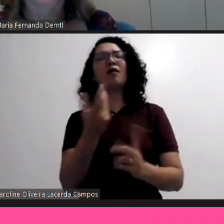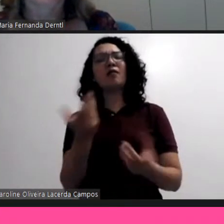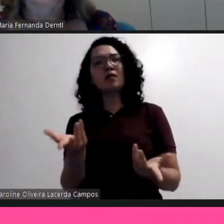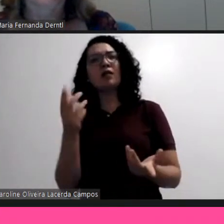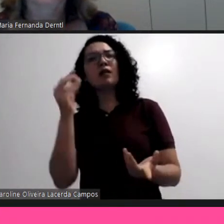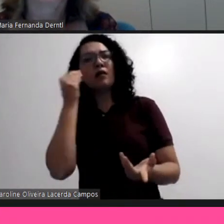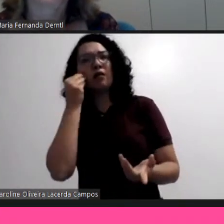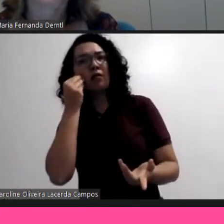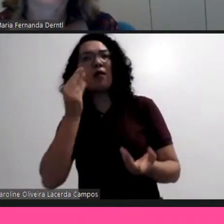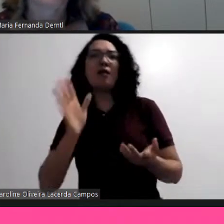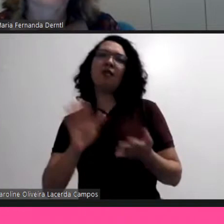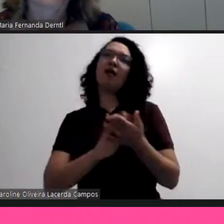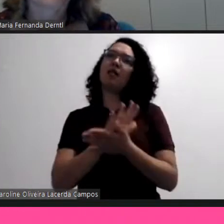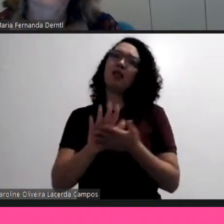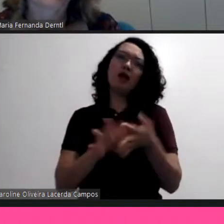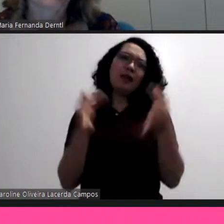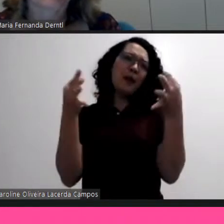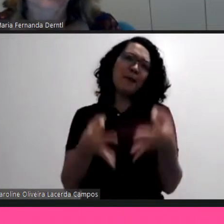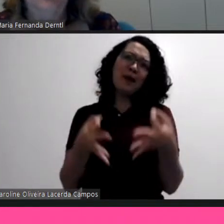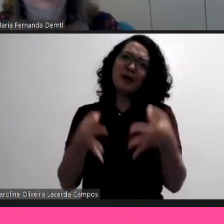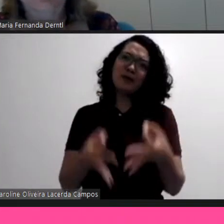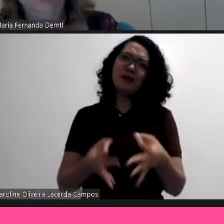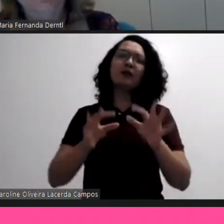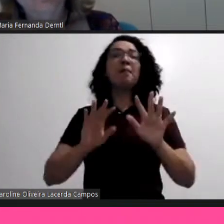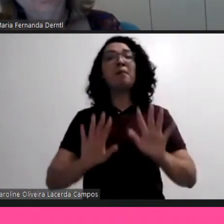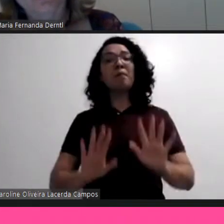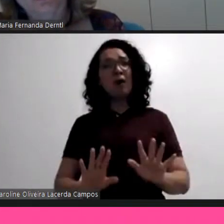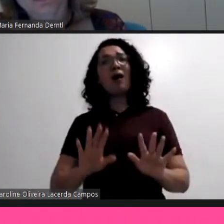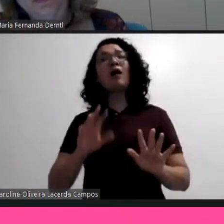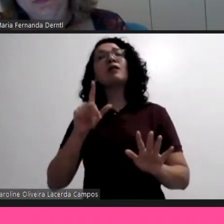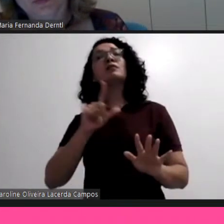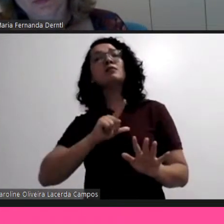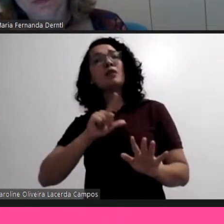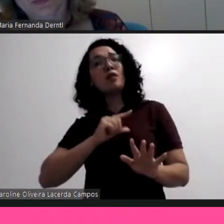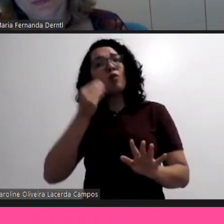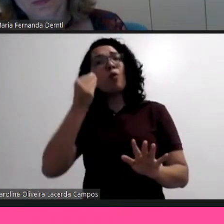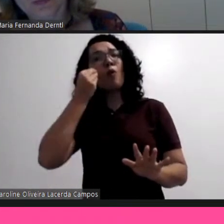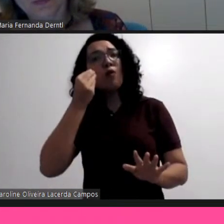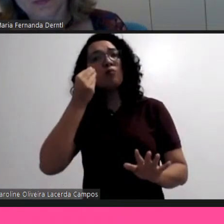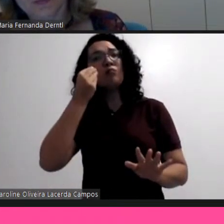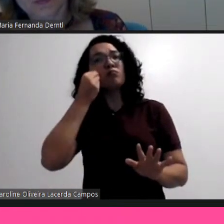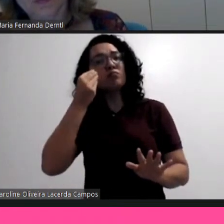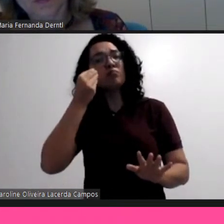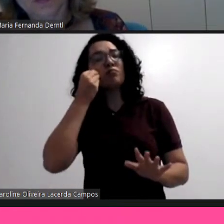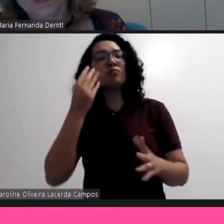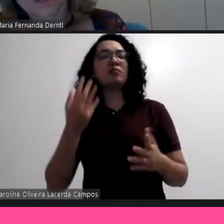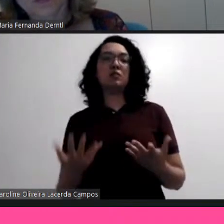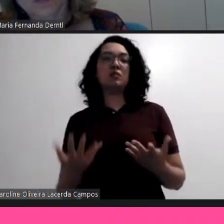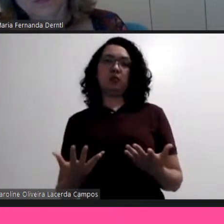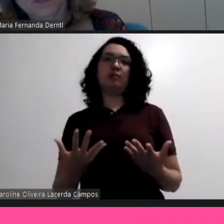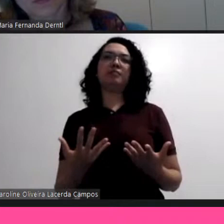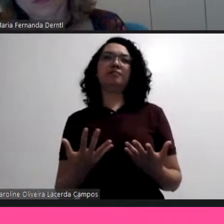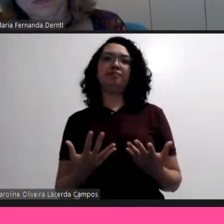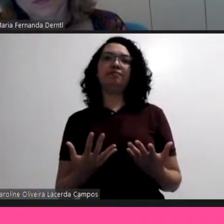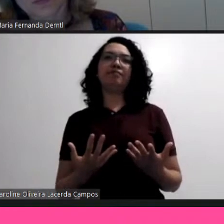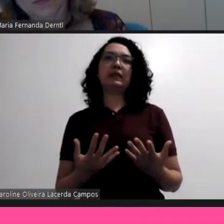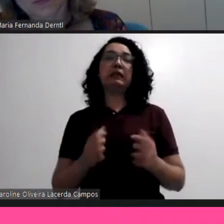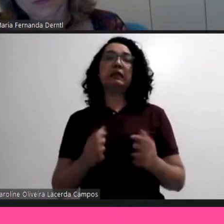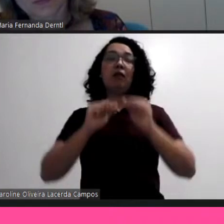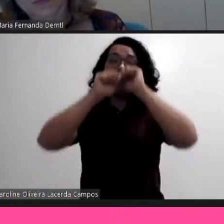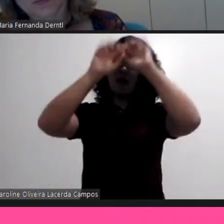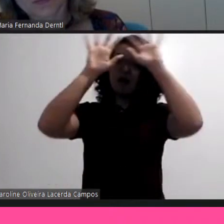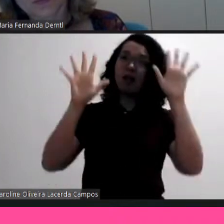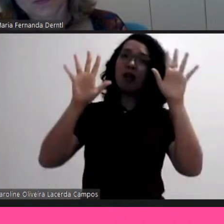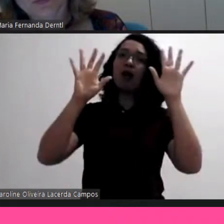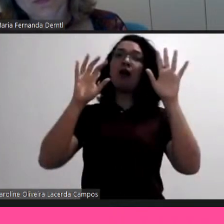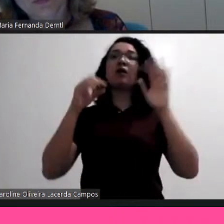think people like Eaton, incredibly sensitive. And just to summarize, he was definitely at the forefront of the Pretoria School, which is this regional school